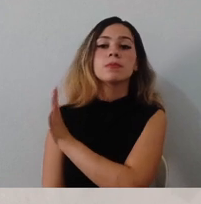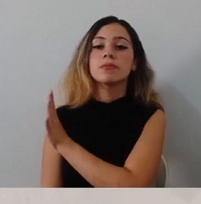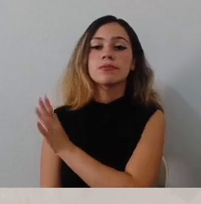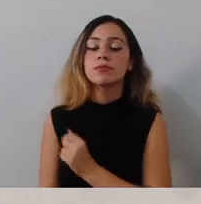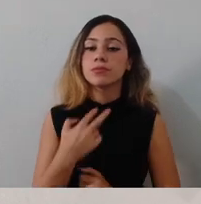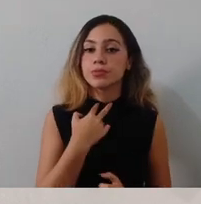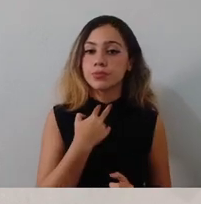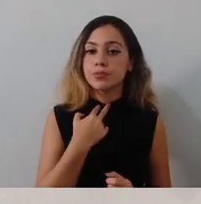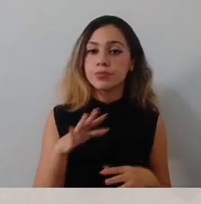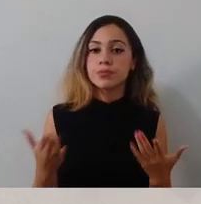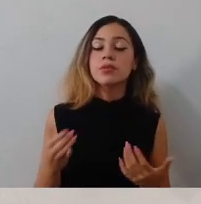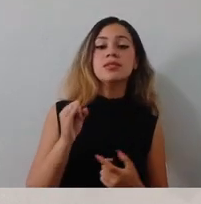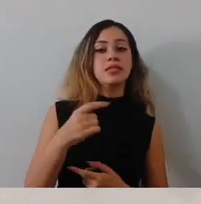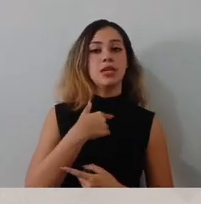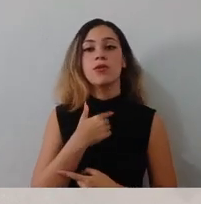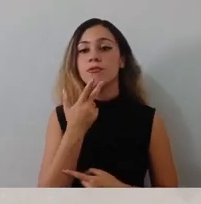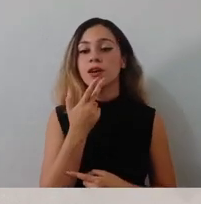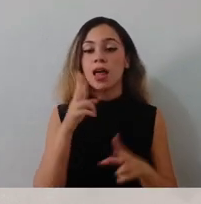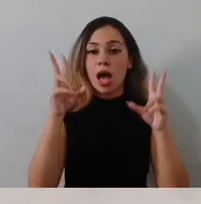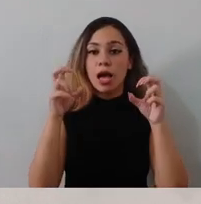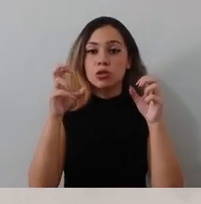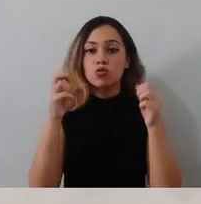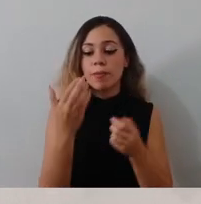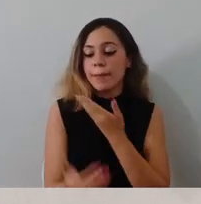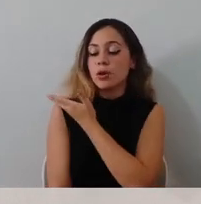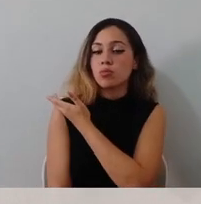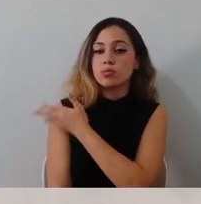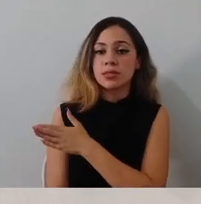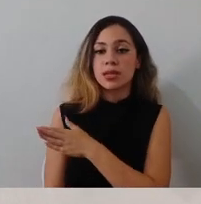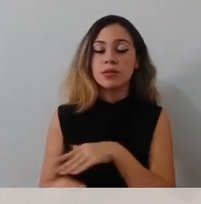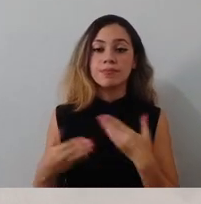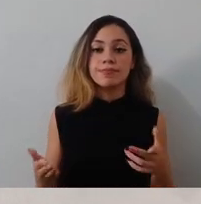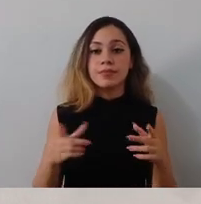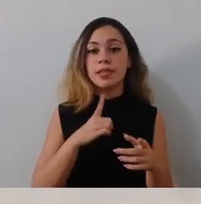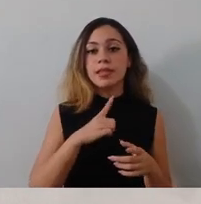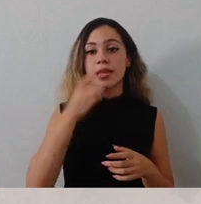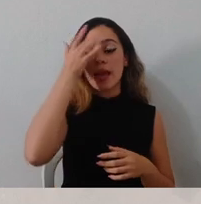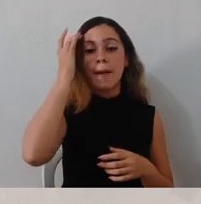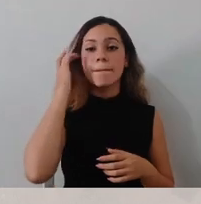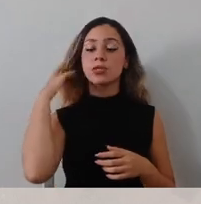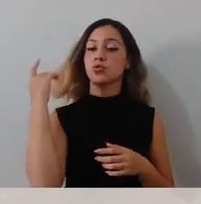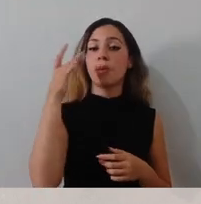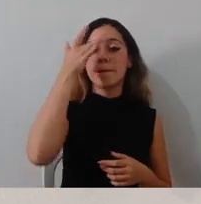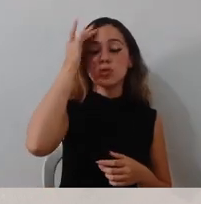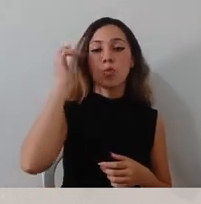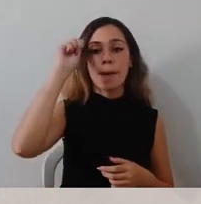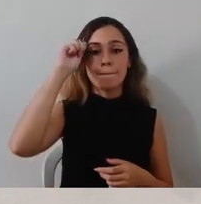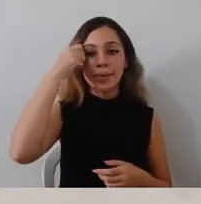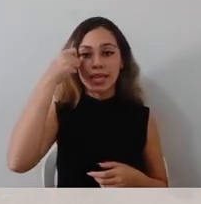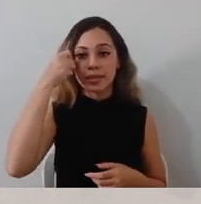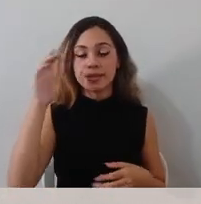quê? Porque se eu for falar sobre preconceito, geralmente na pasta tem uma pessoa